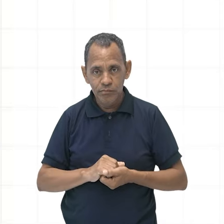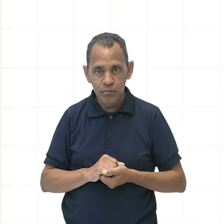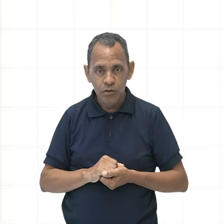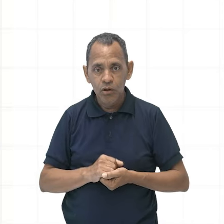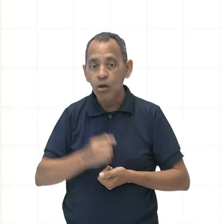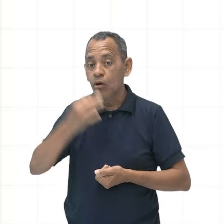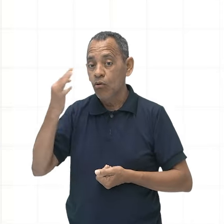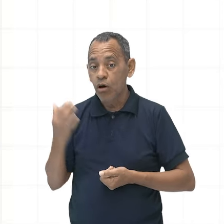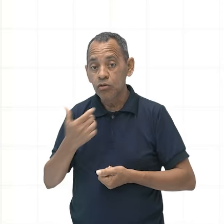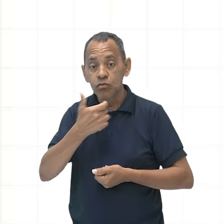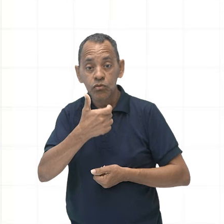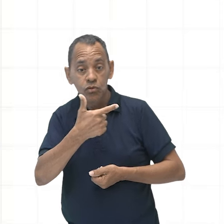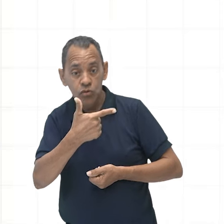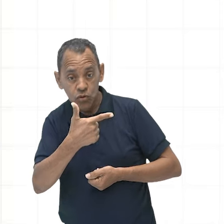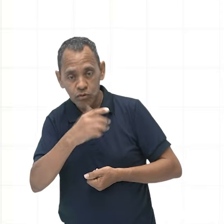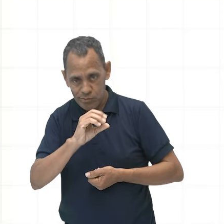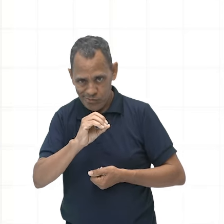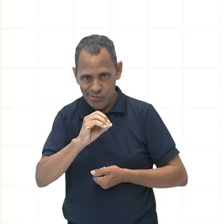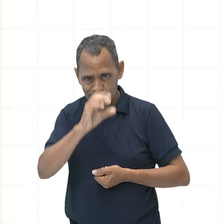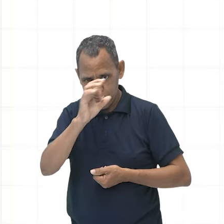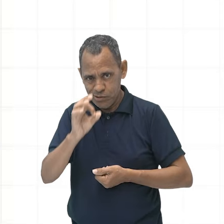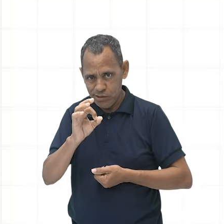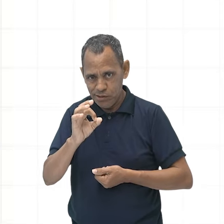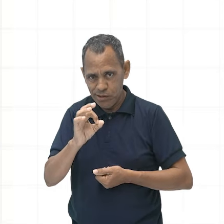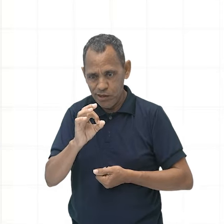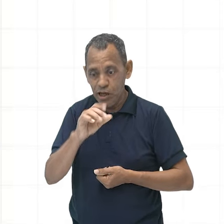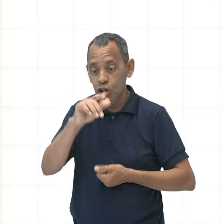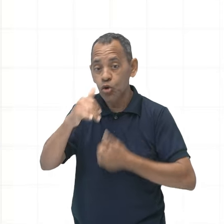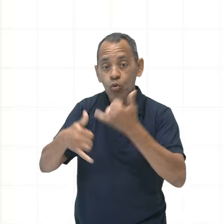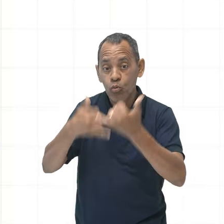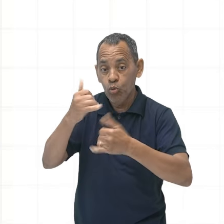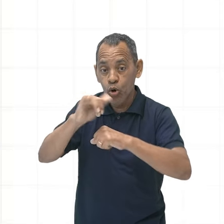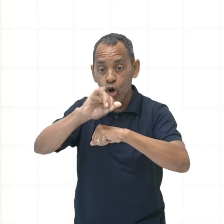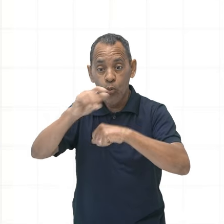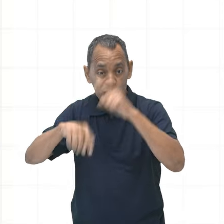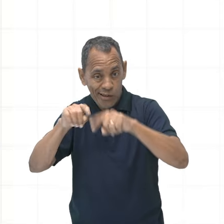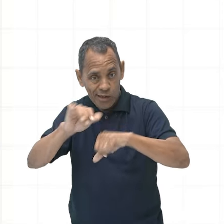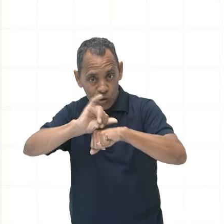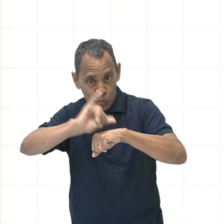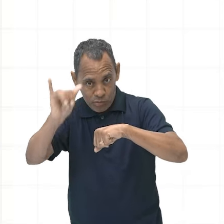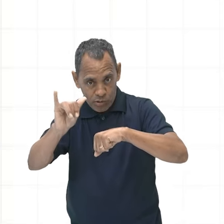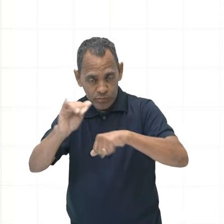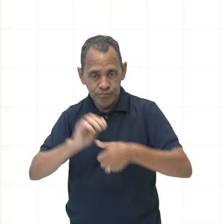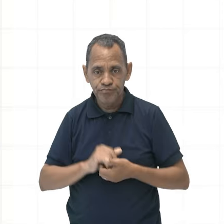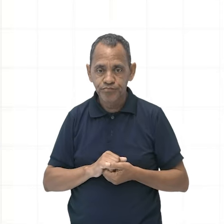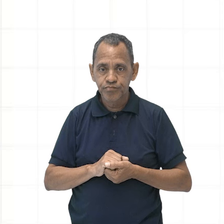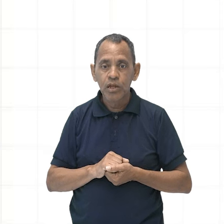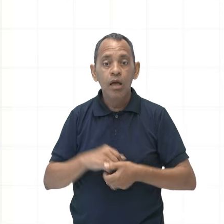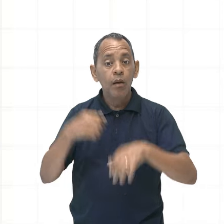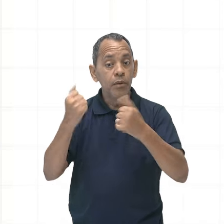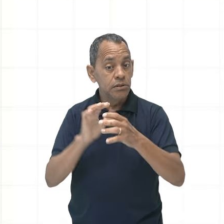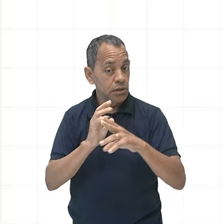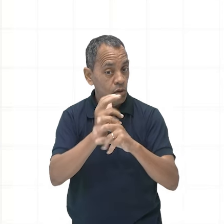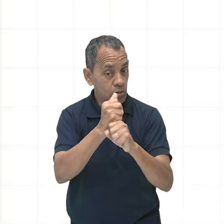seria os 20% que foi a quantidade de brinquedos exportados? Então, a gente precisa